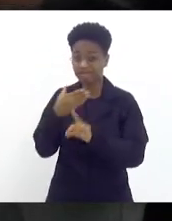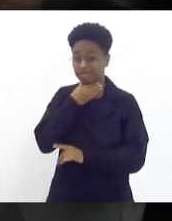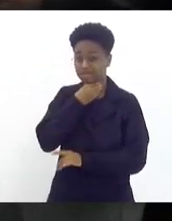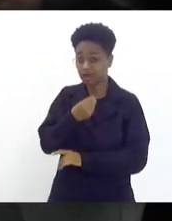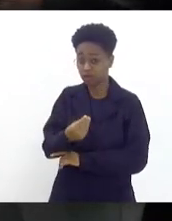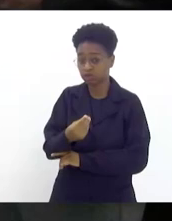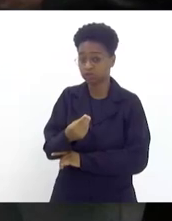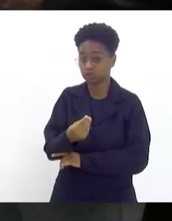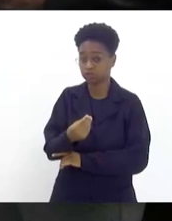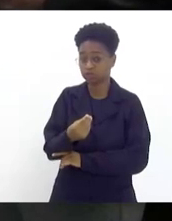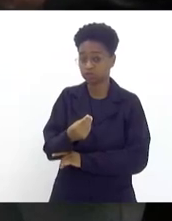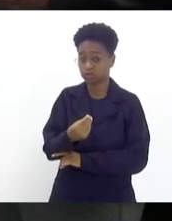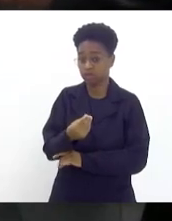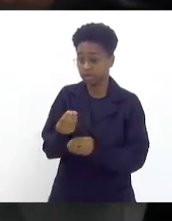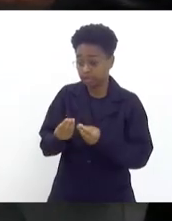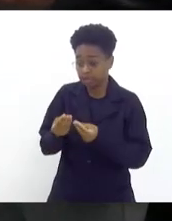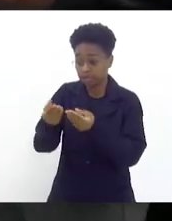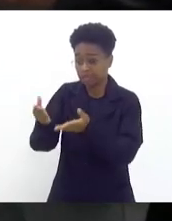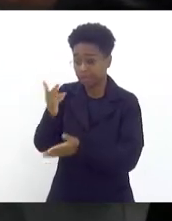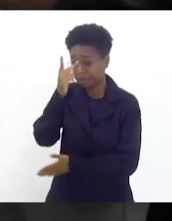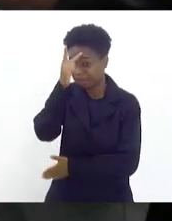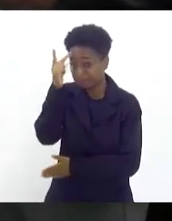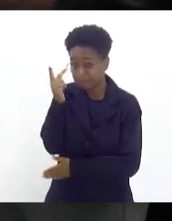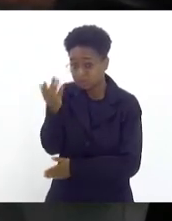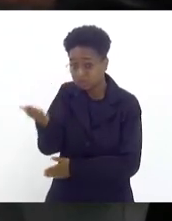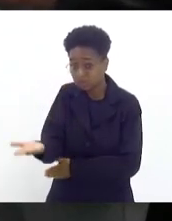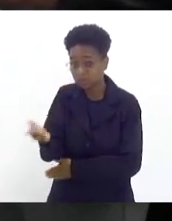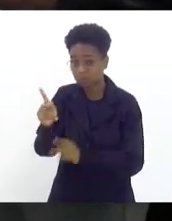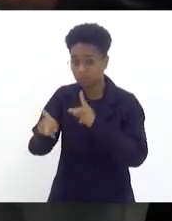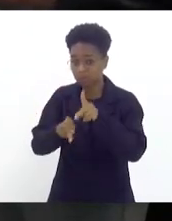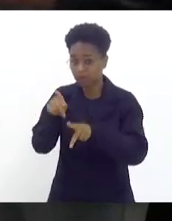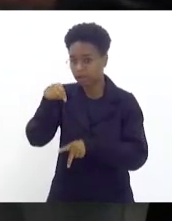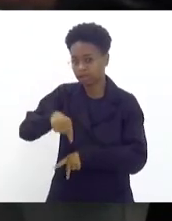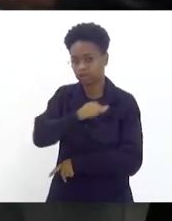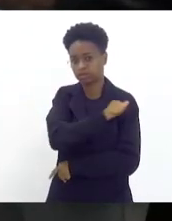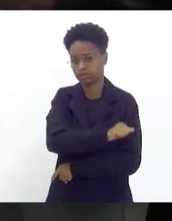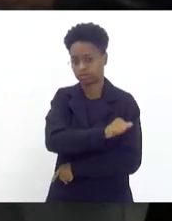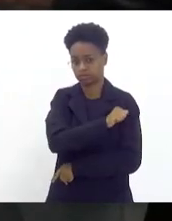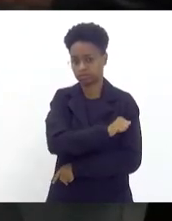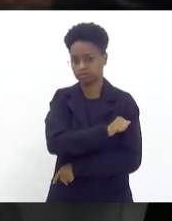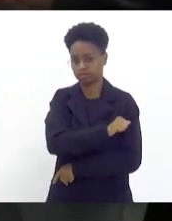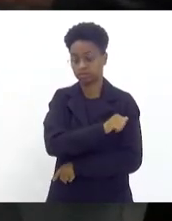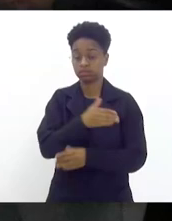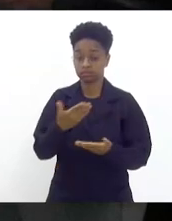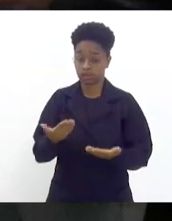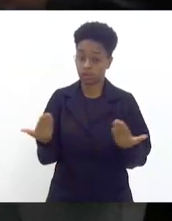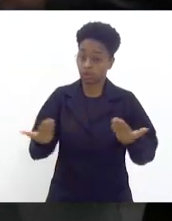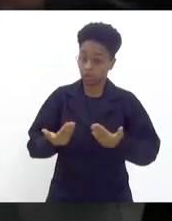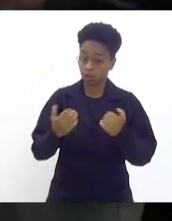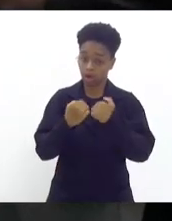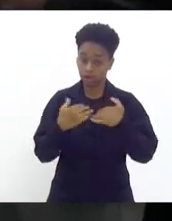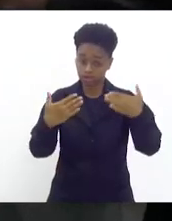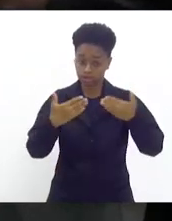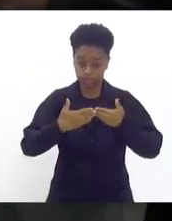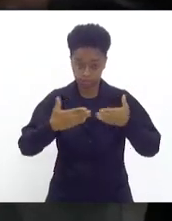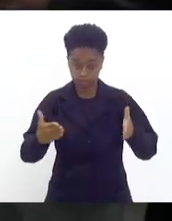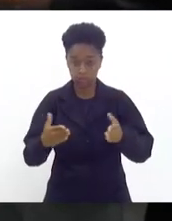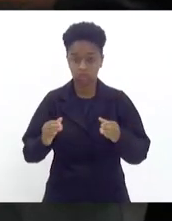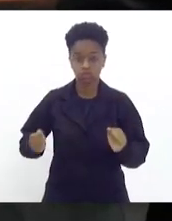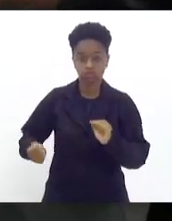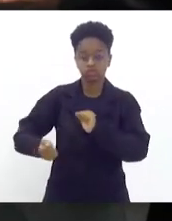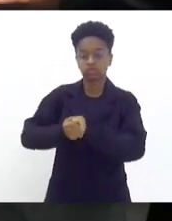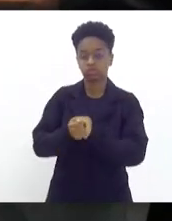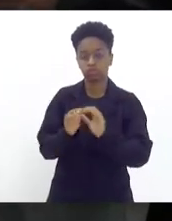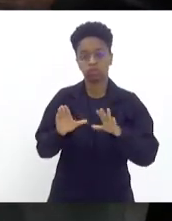chegar ao consumo né da população do estado do Rio de Janeiro a audiência pública hoje em conjunto